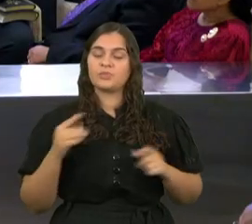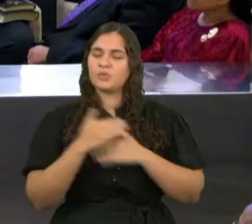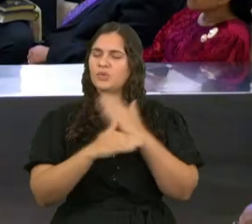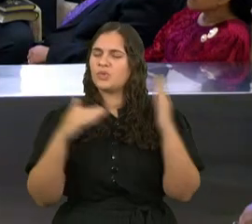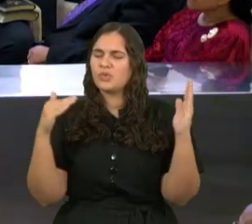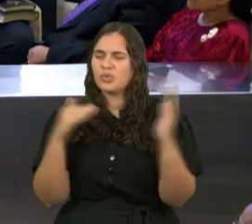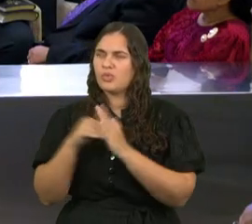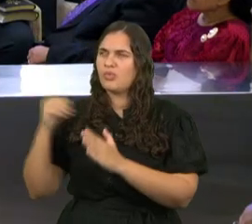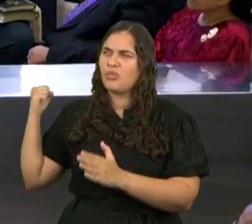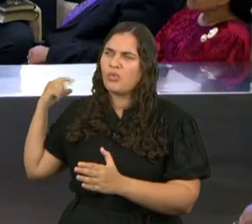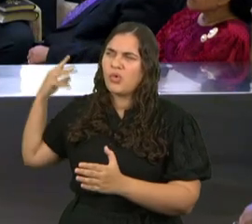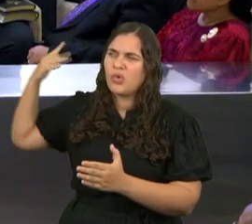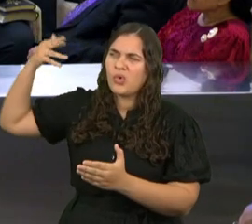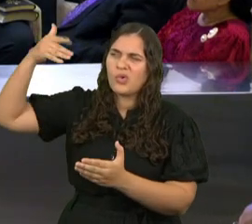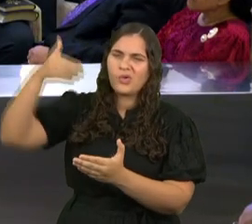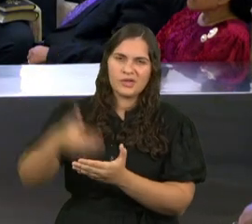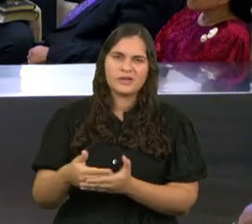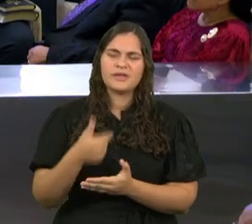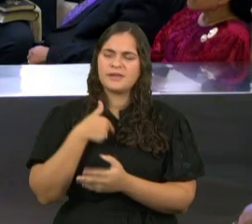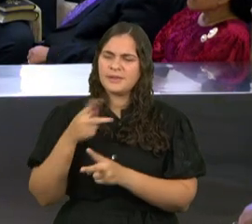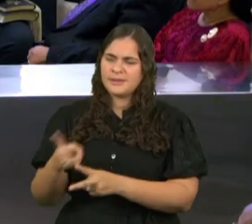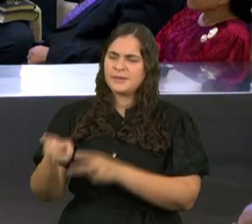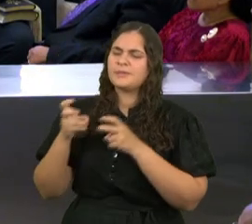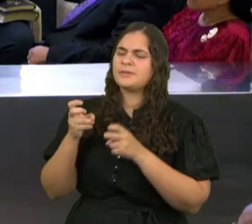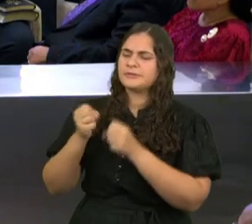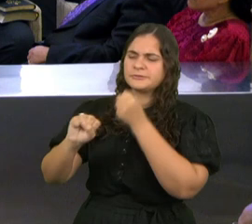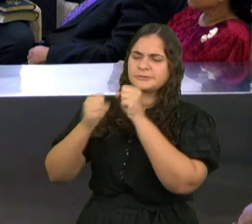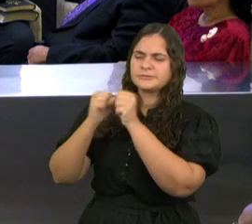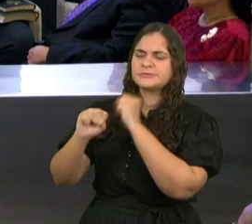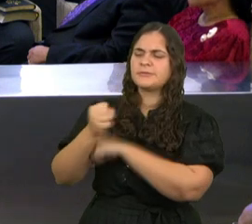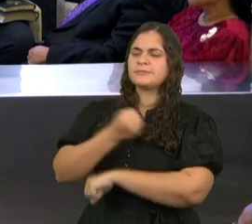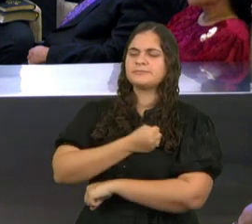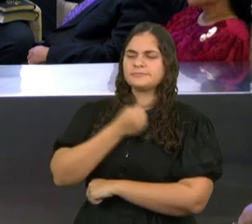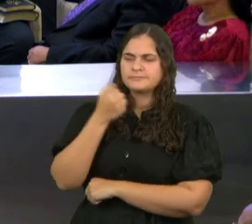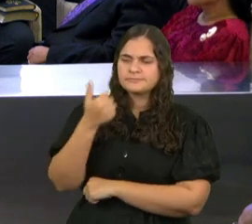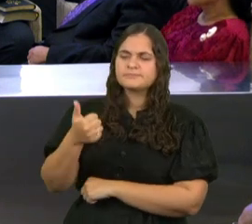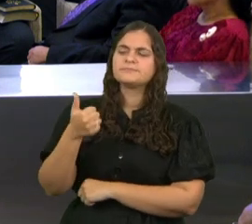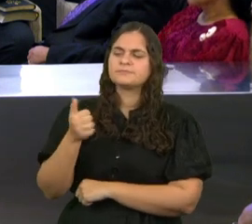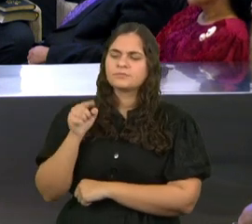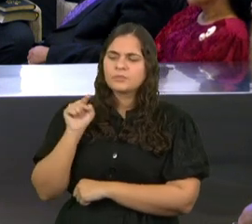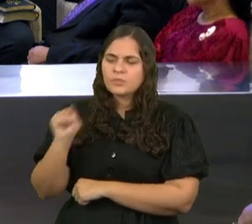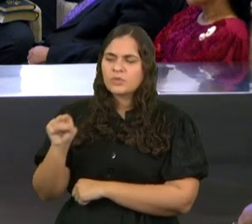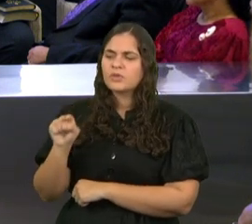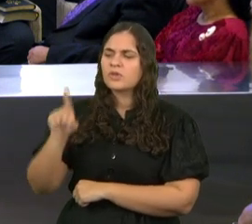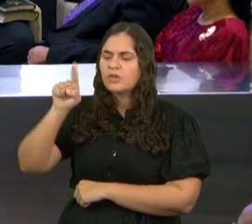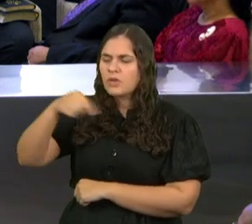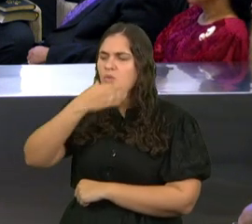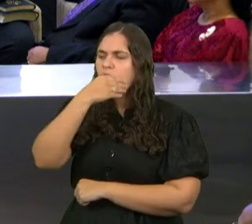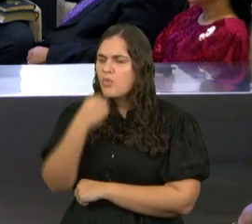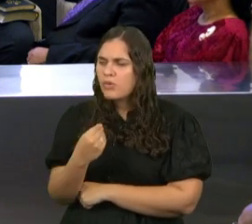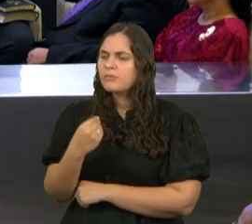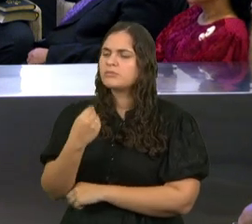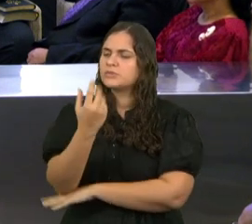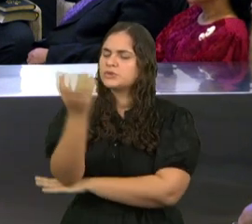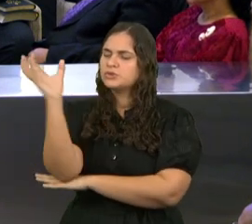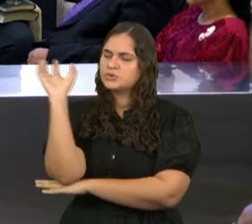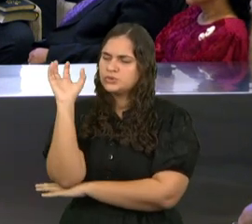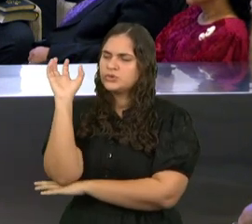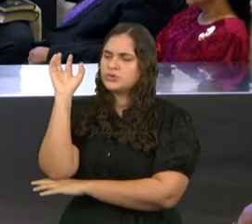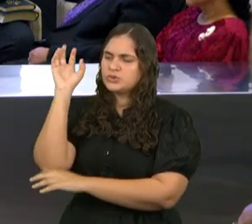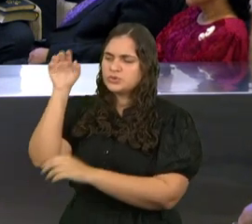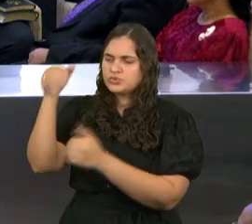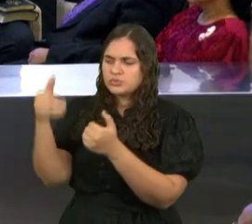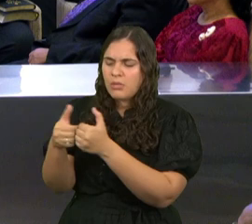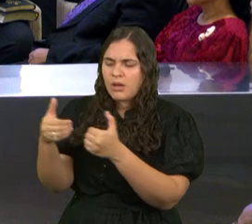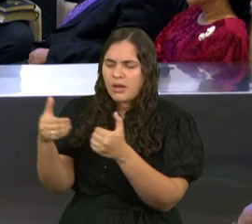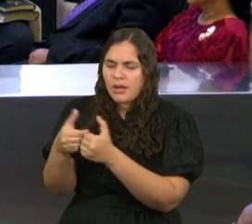vida, eu tenho visto que o Salmo descreve um homem plantado junto a ribeiros de